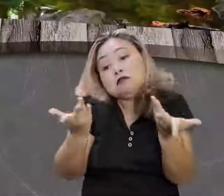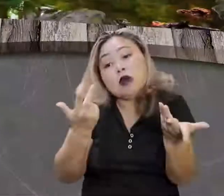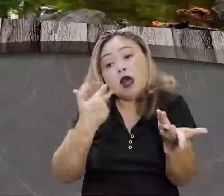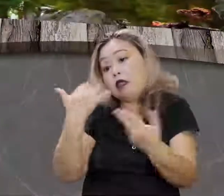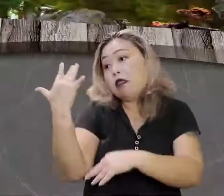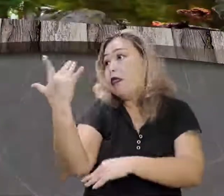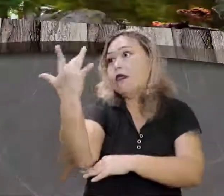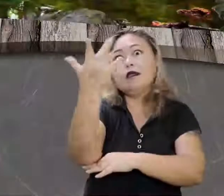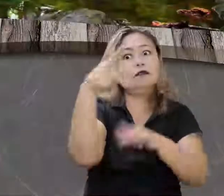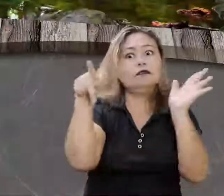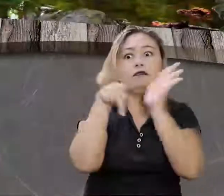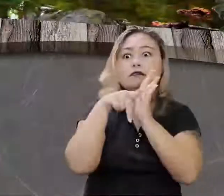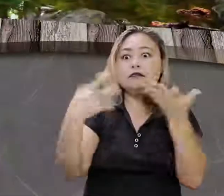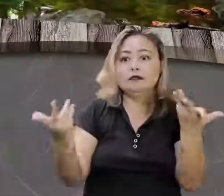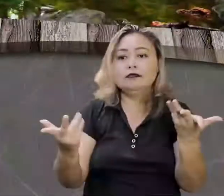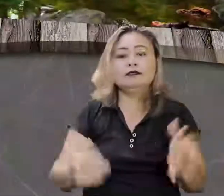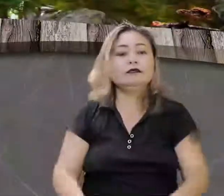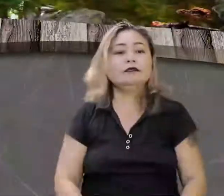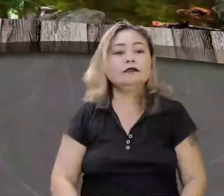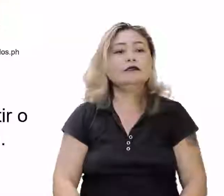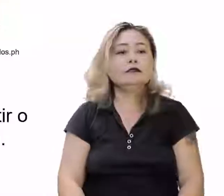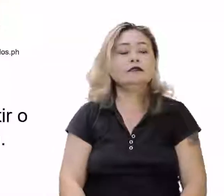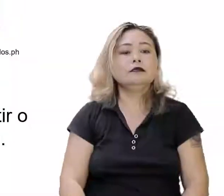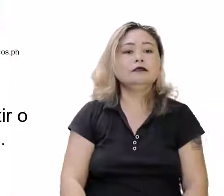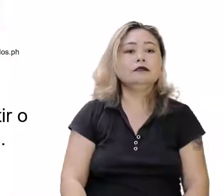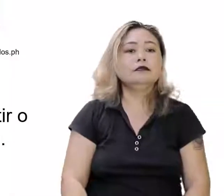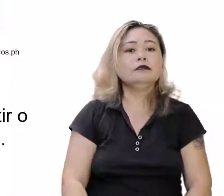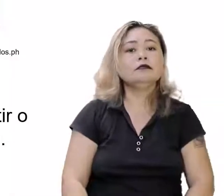da natureza. Vamos embora? Olha lá.